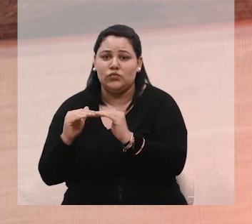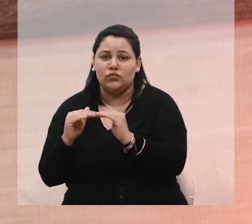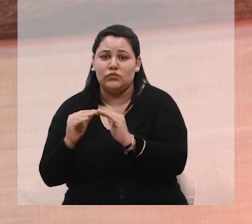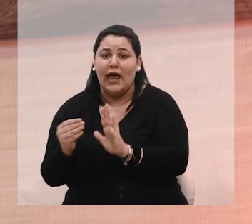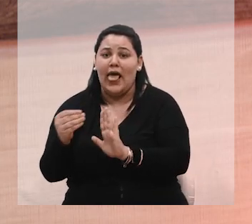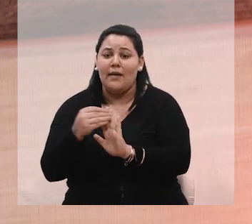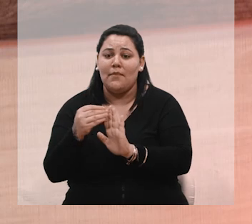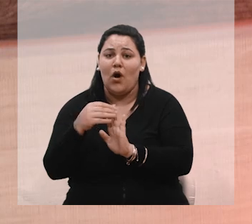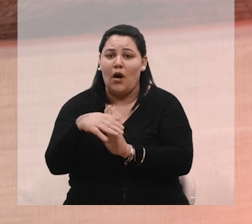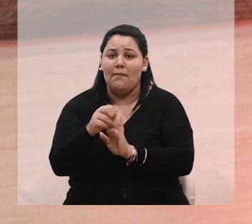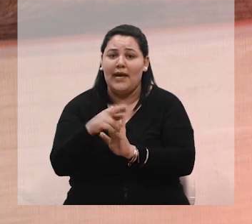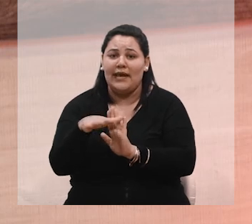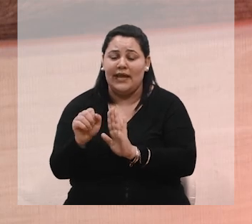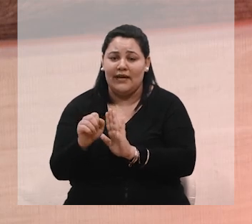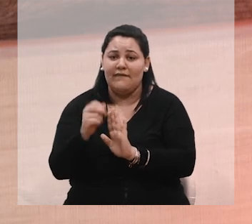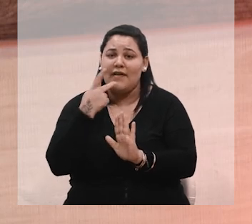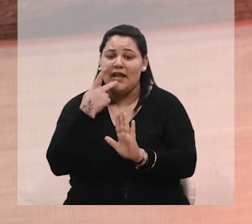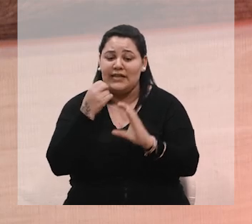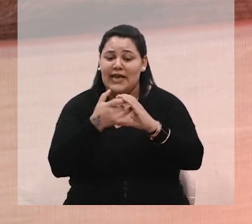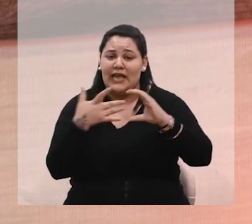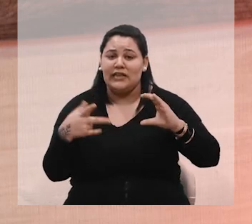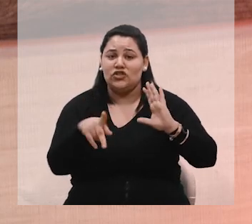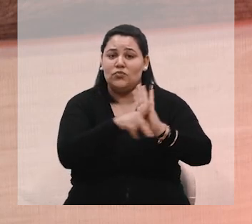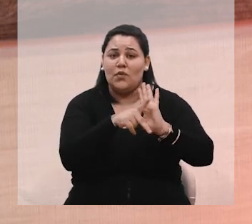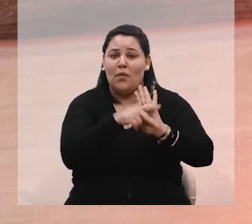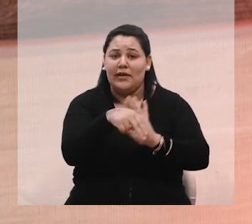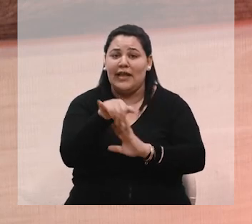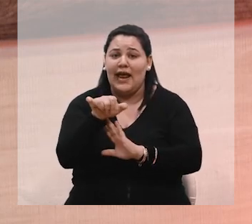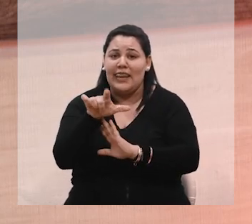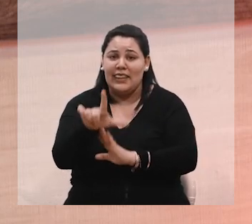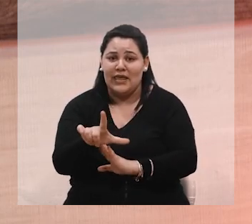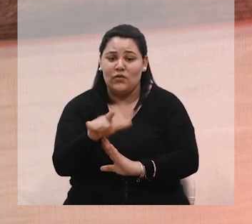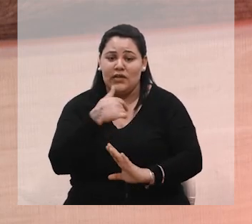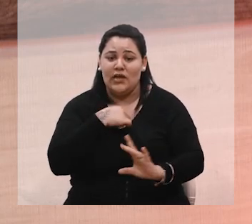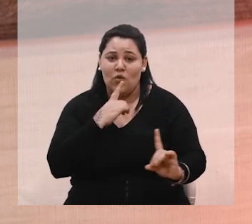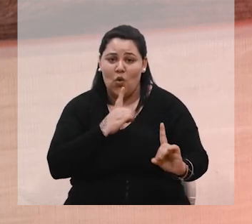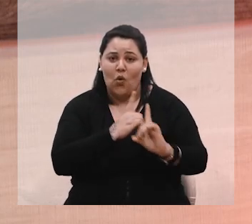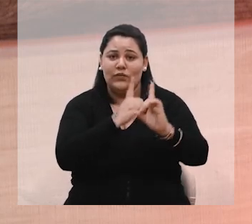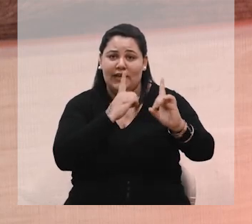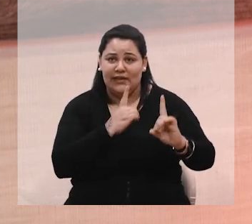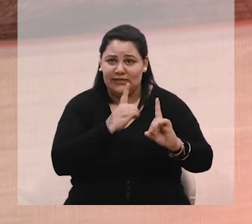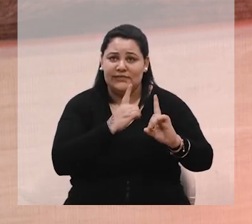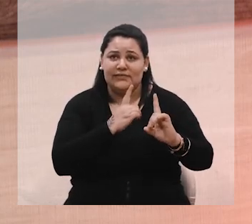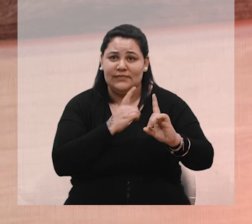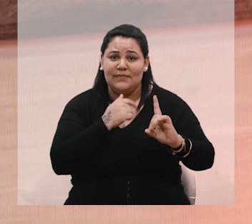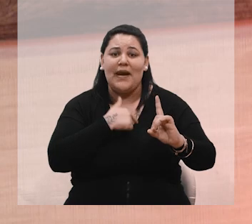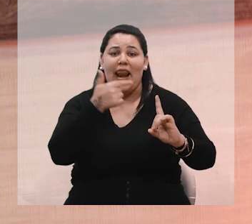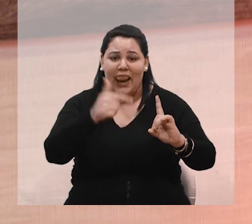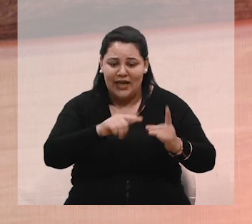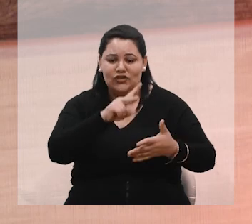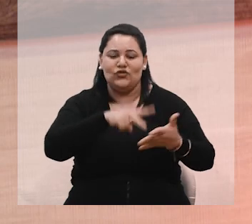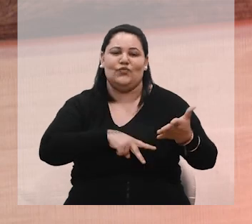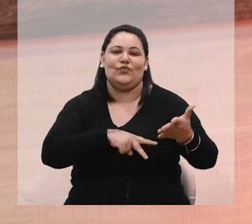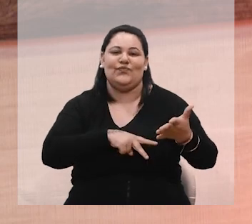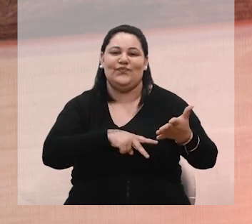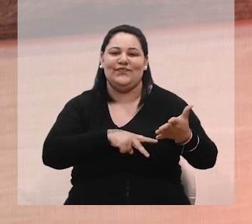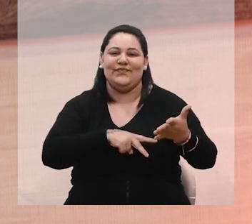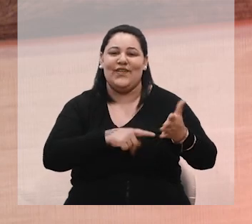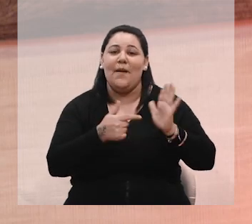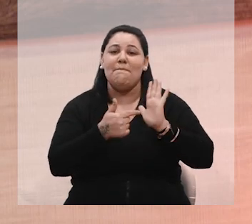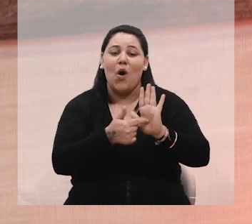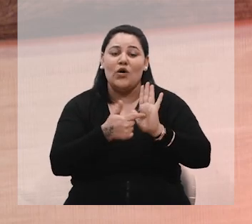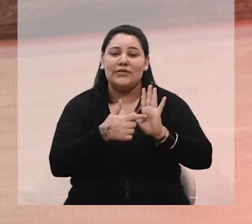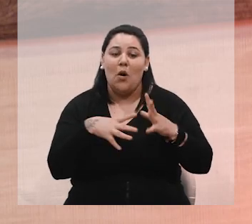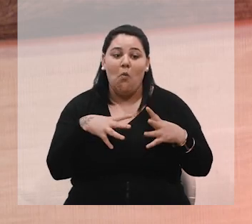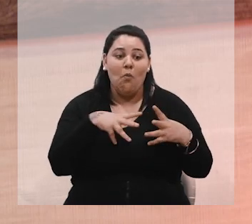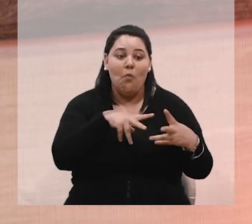assim, a poesia de Neil Kremer que aqui encontrei, certamente já está na pilha a reler, nos revela